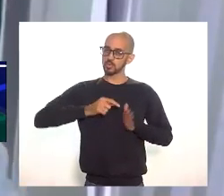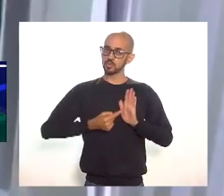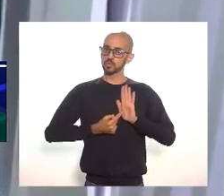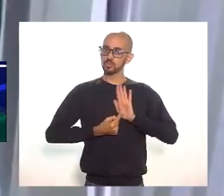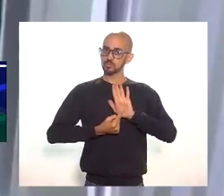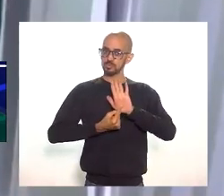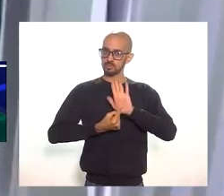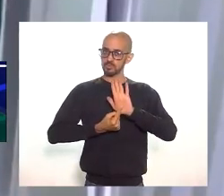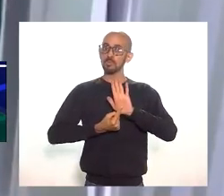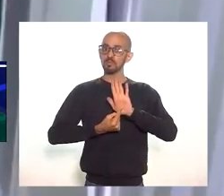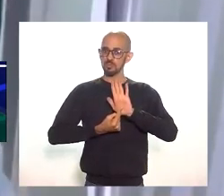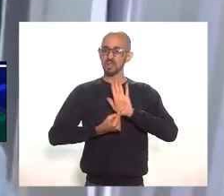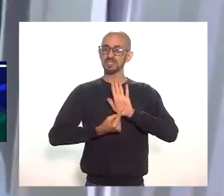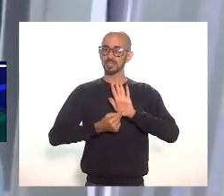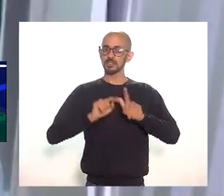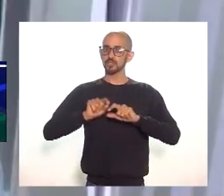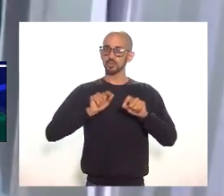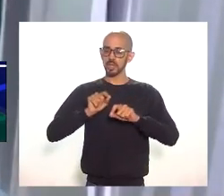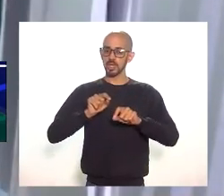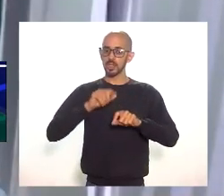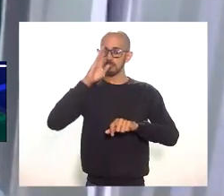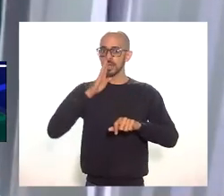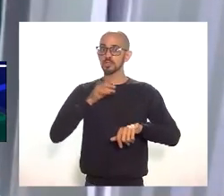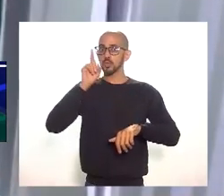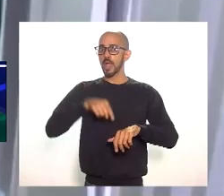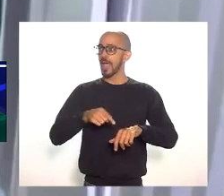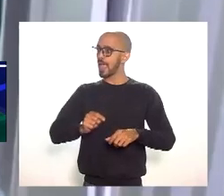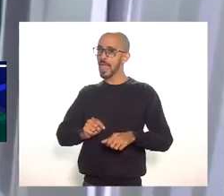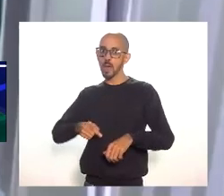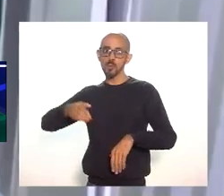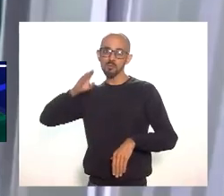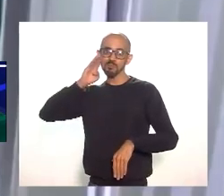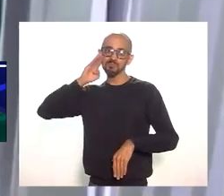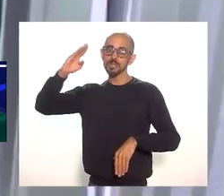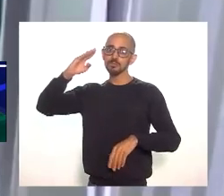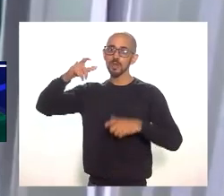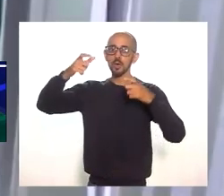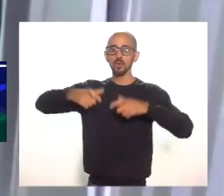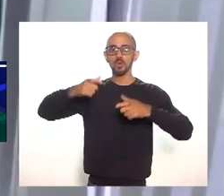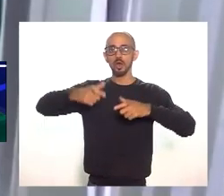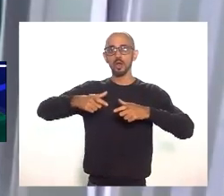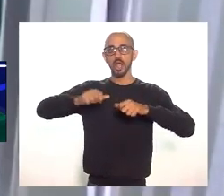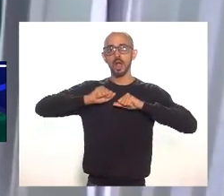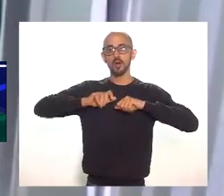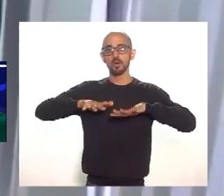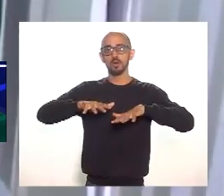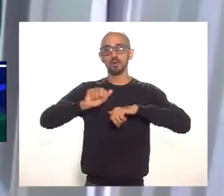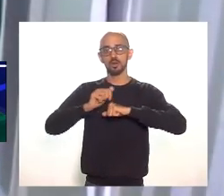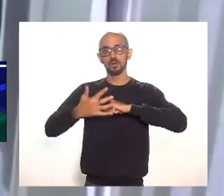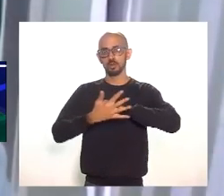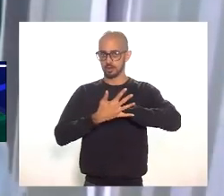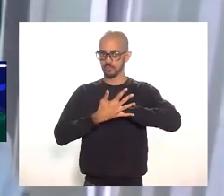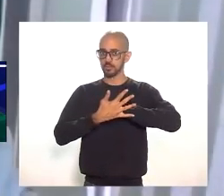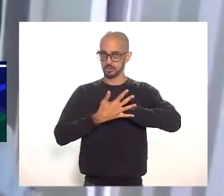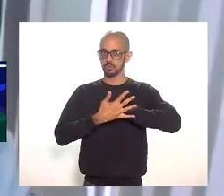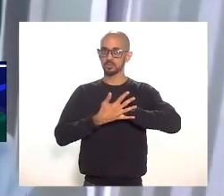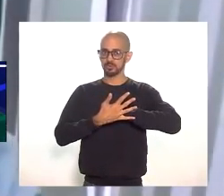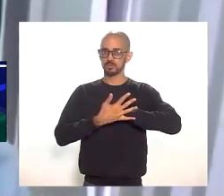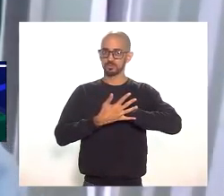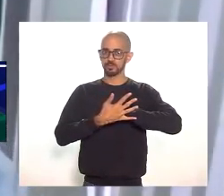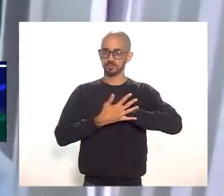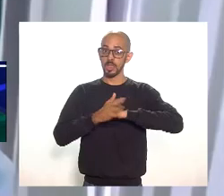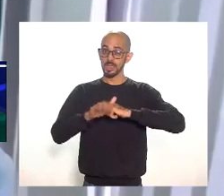se tornou a capital, o epicentro da pandemia do novo coronavírus. Ou seja, além de já